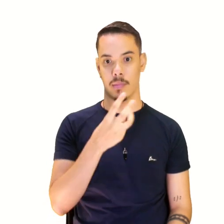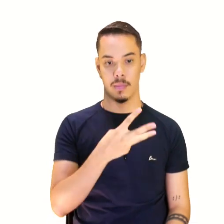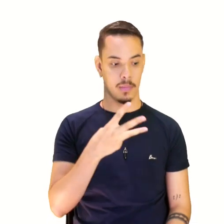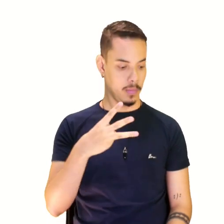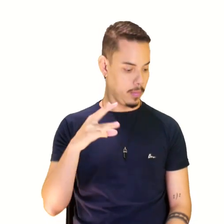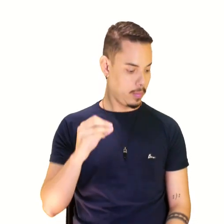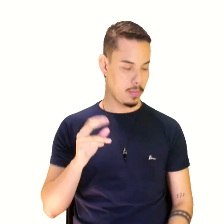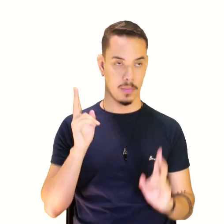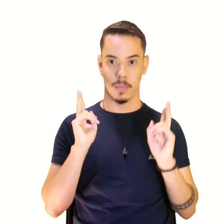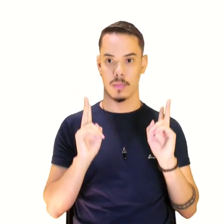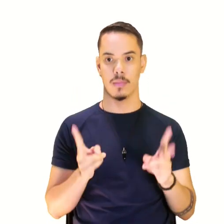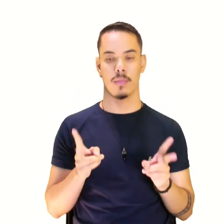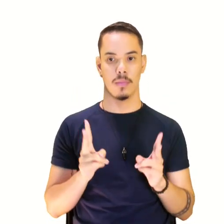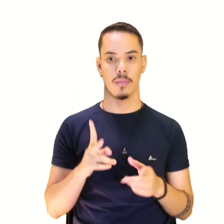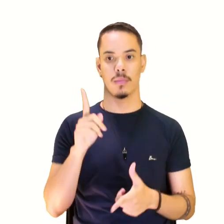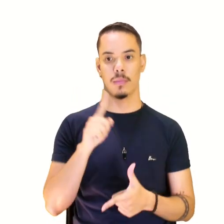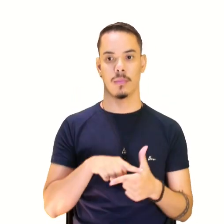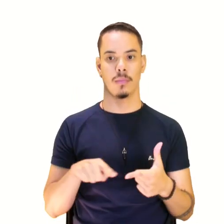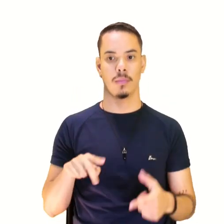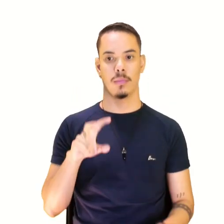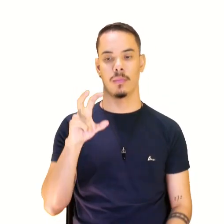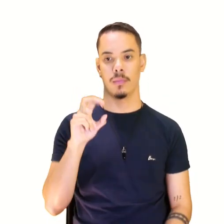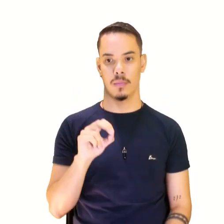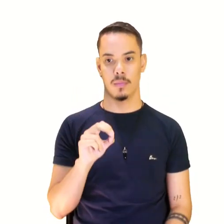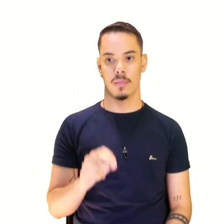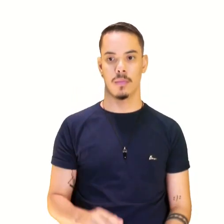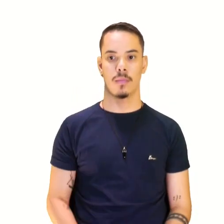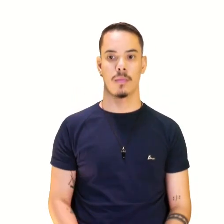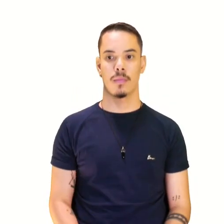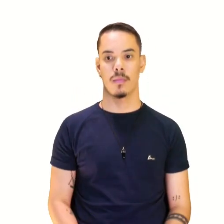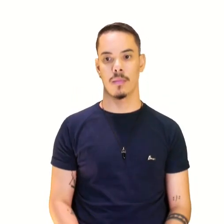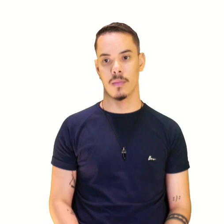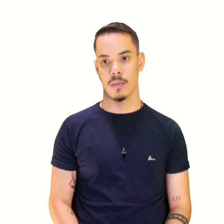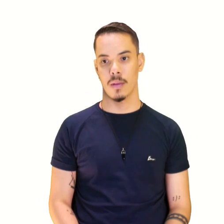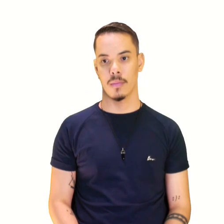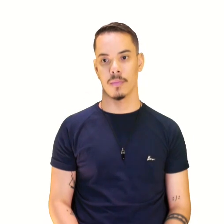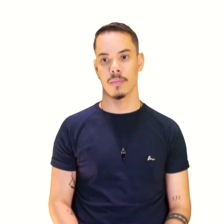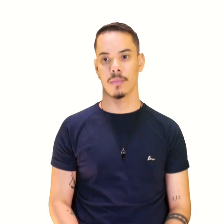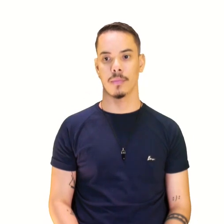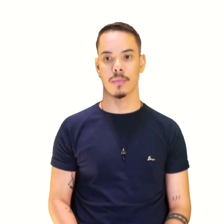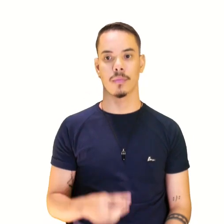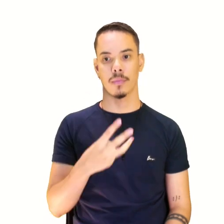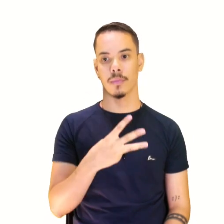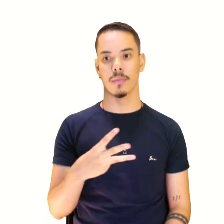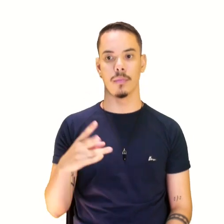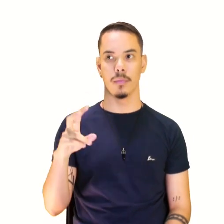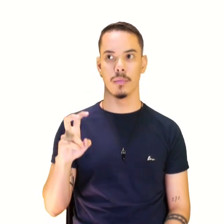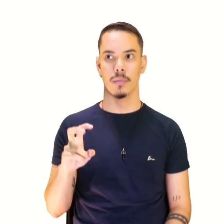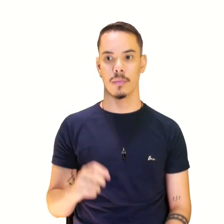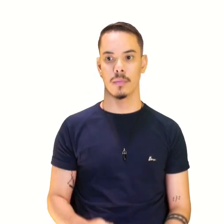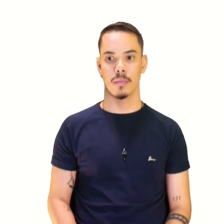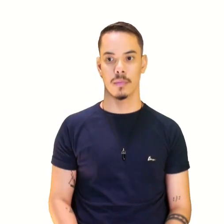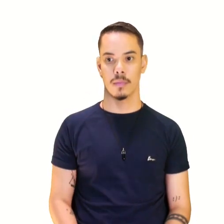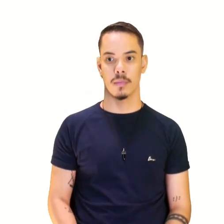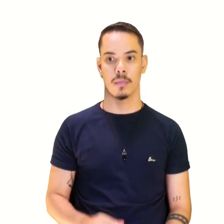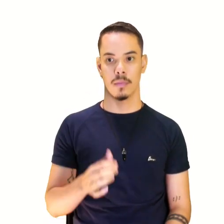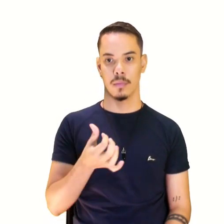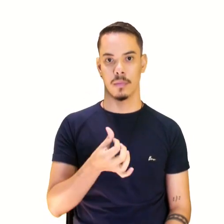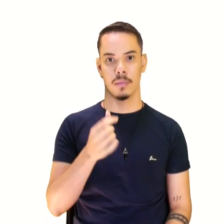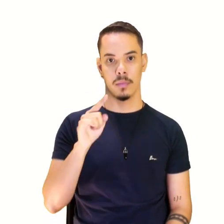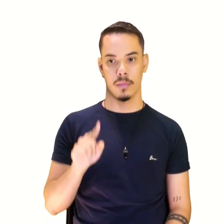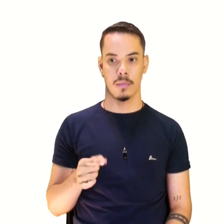o 330 por 50. Por 50. Corta. 33 por 5,